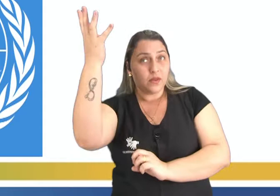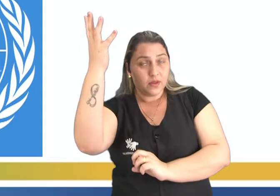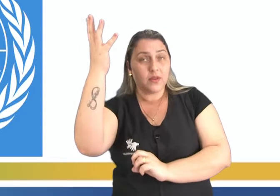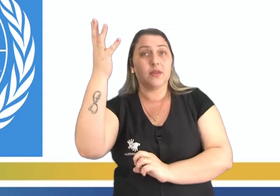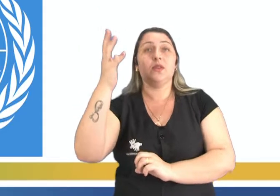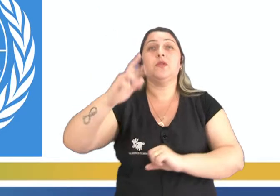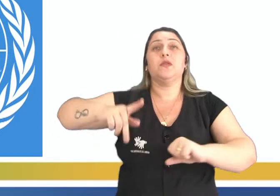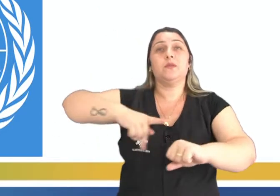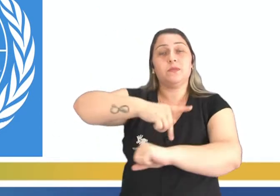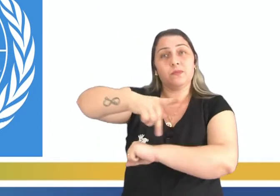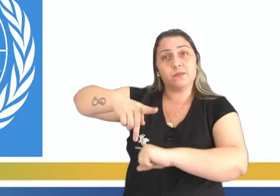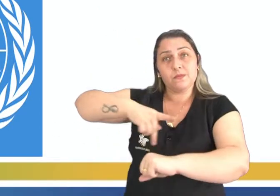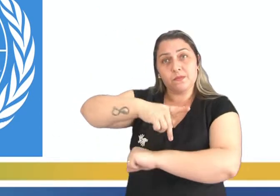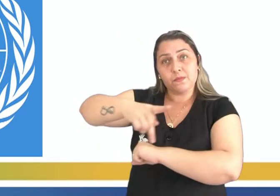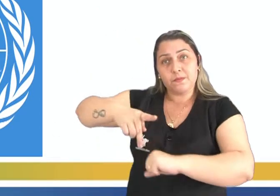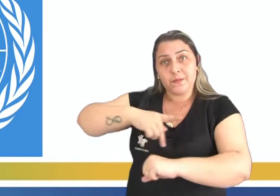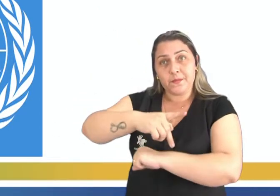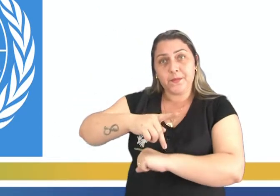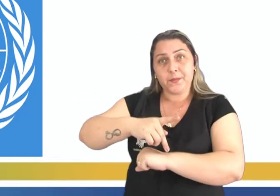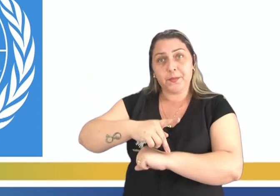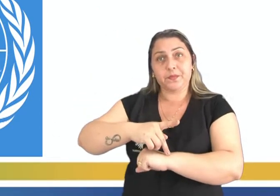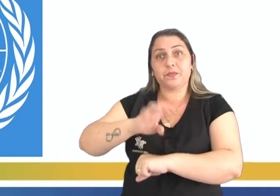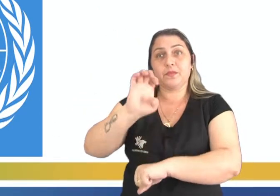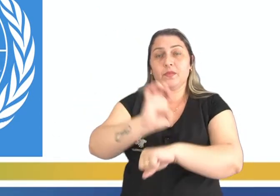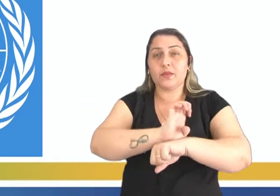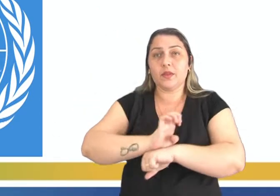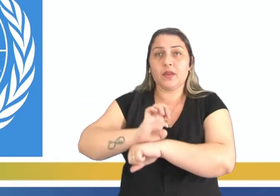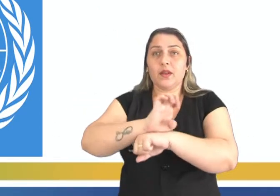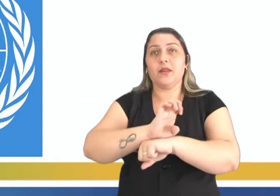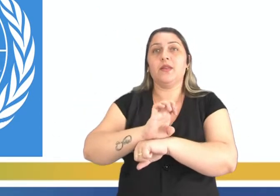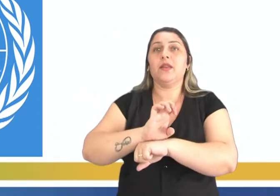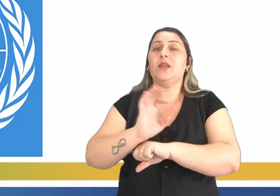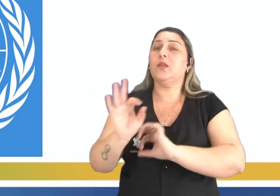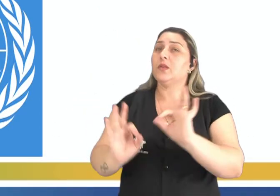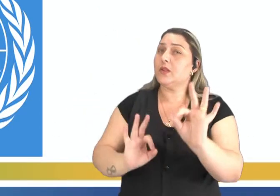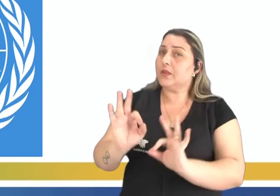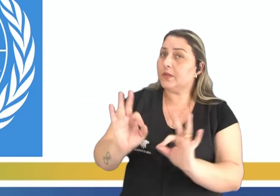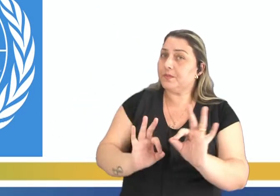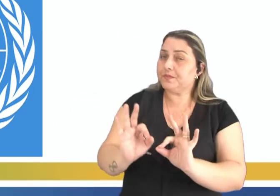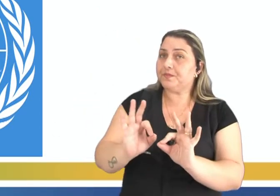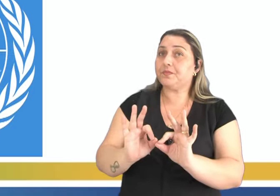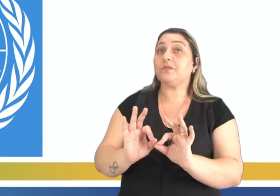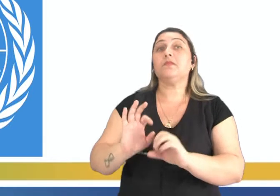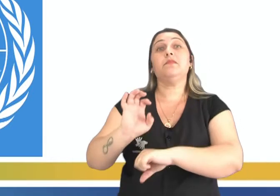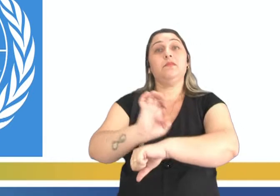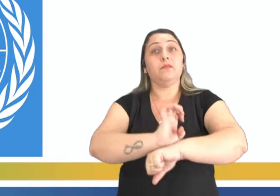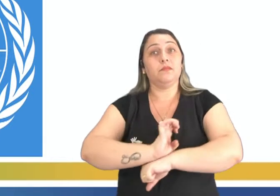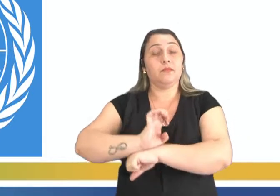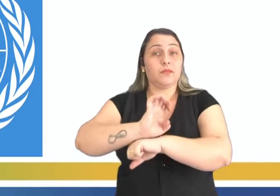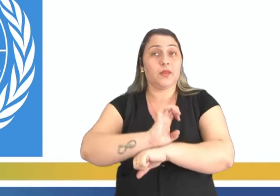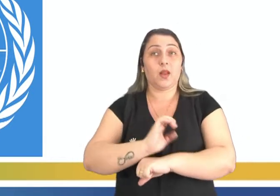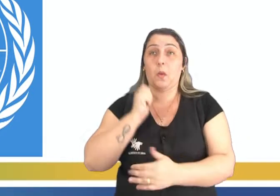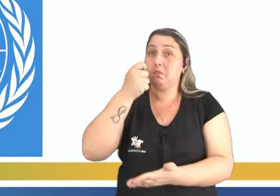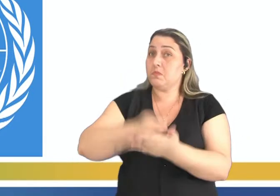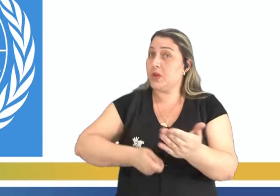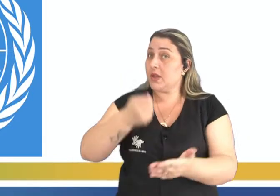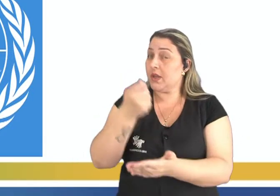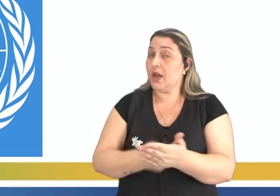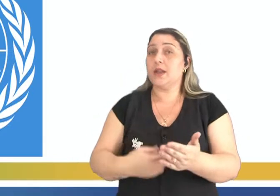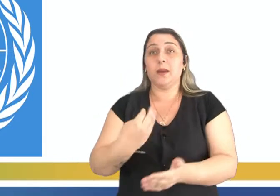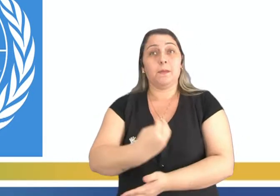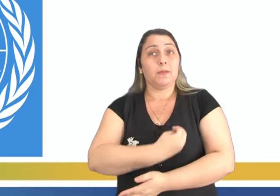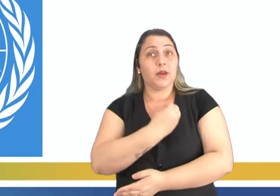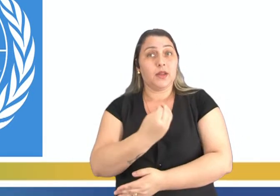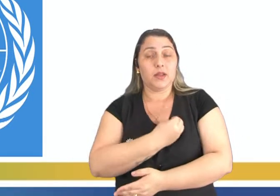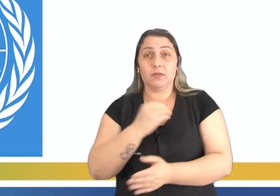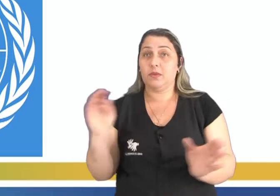determinados países, que são chamados de Estados-membros que fazem parte da organização. Esses estados, eles não são obrigados a participar